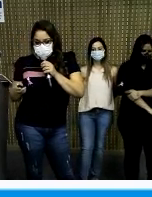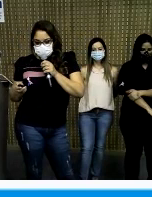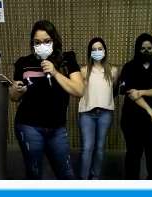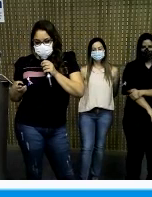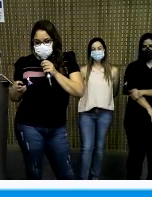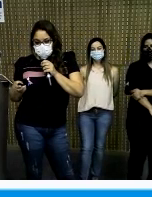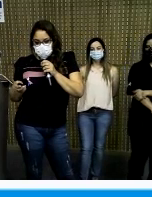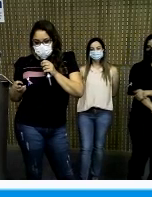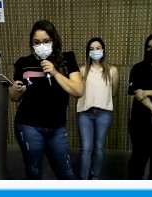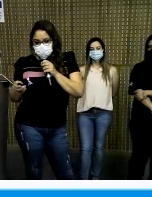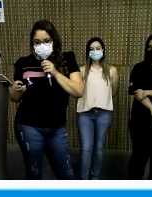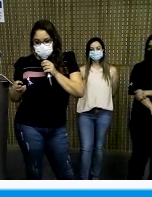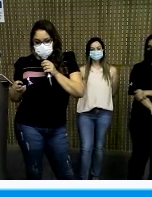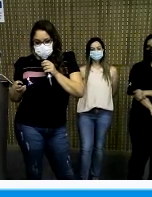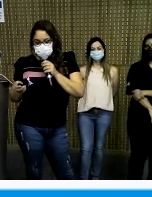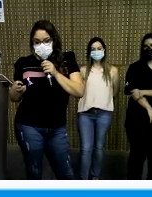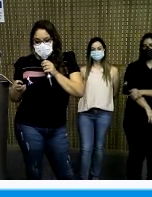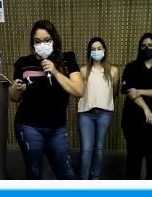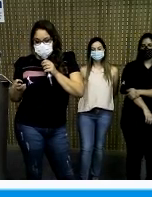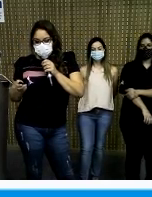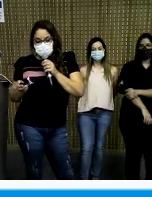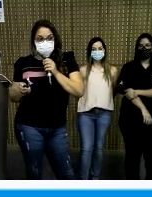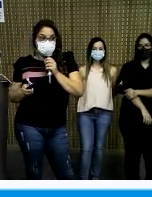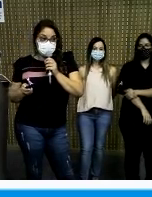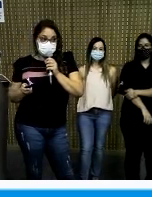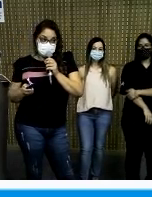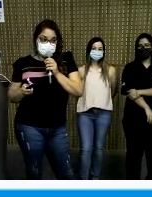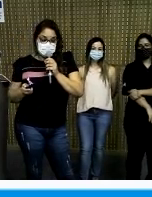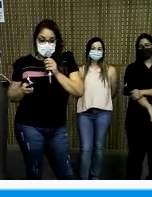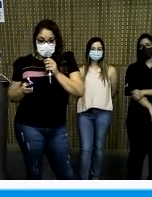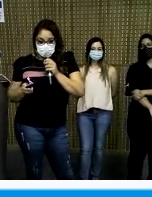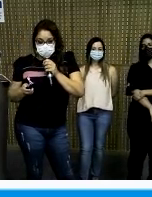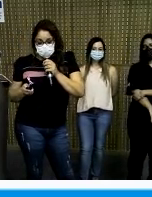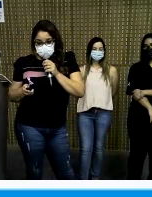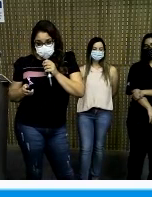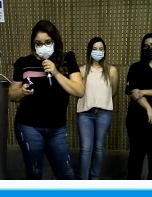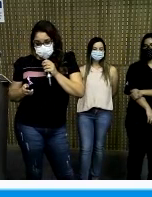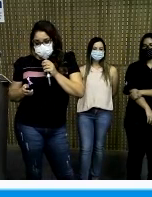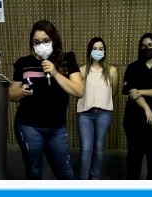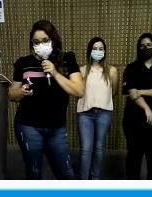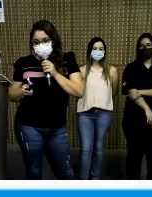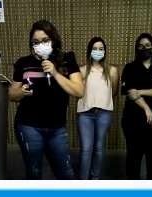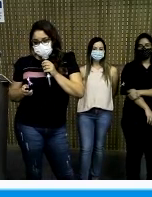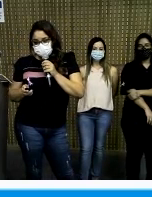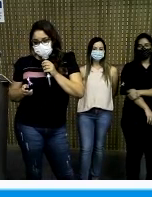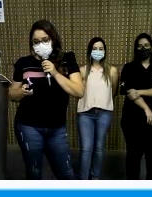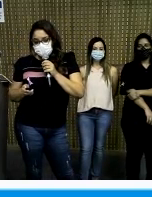domiciliares, para puérpera na primeira semana, esse é um dado que a gente não tem registro.